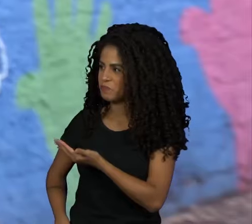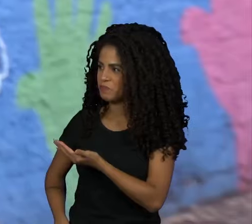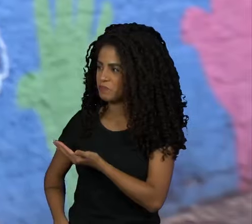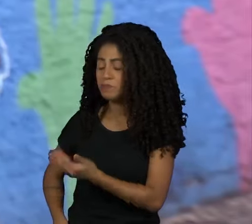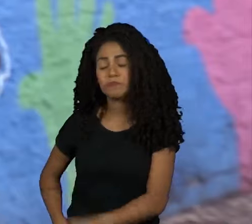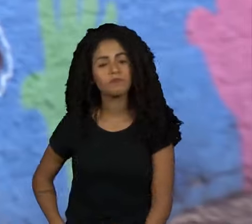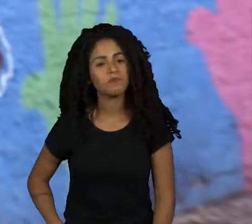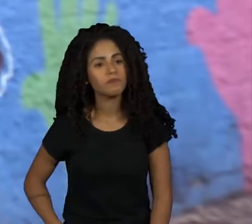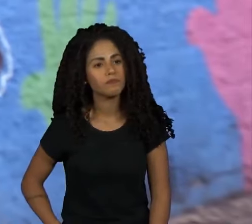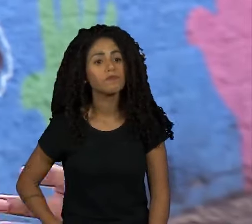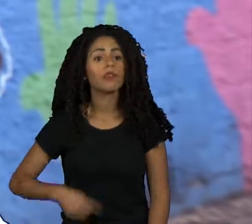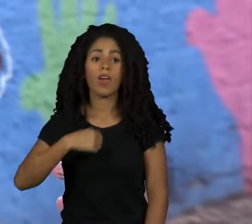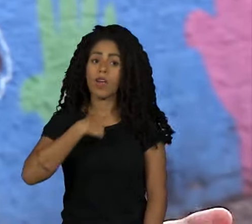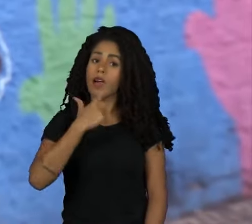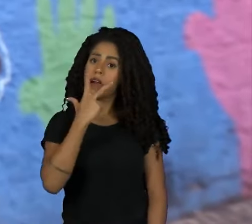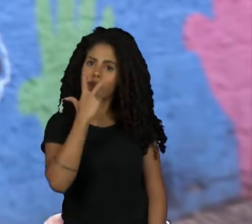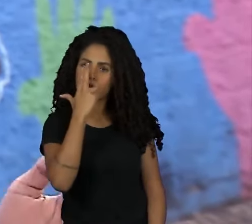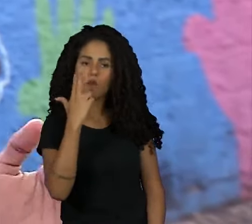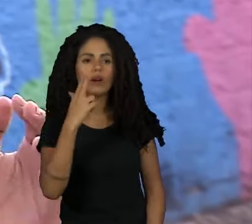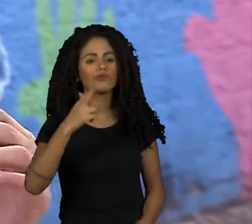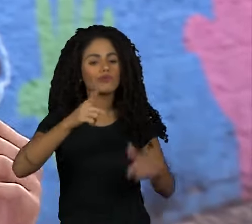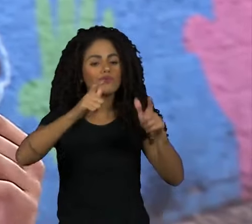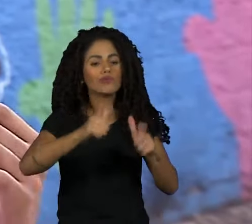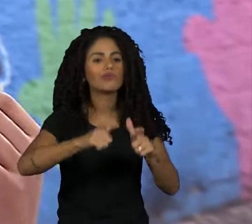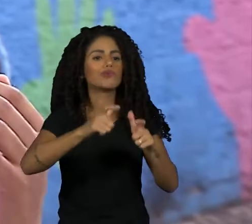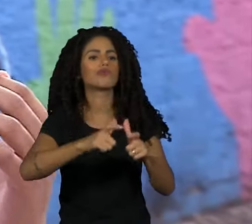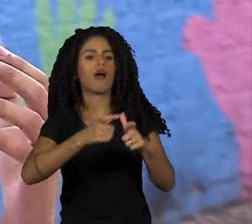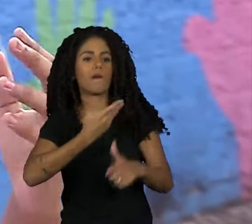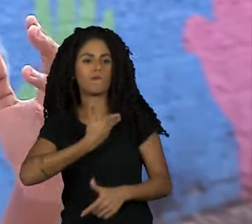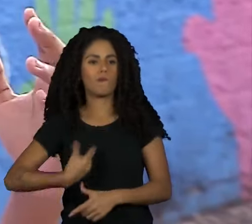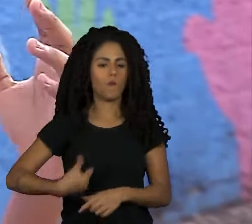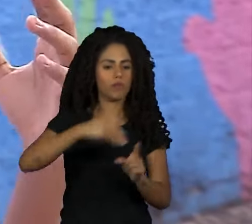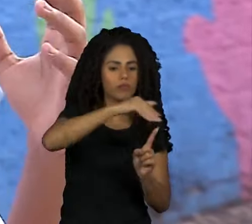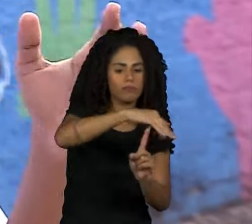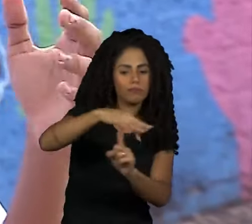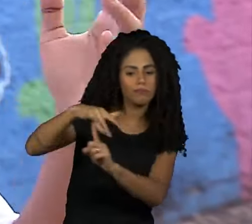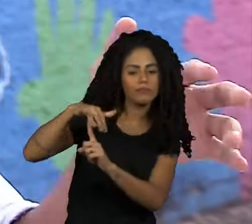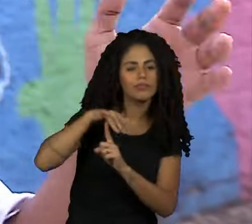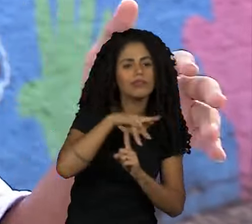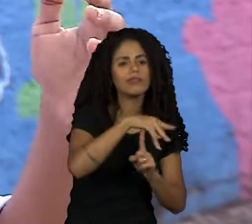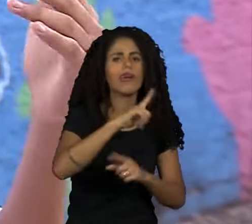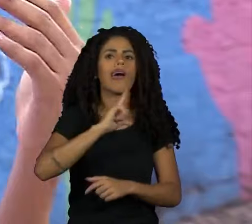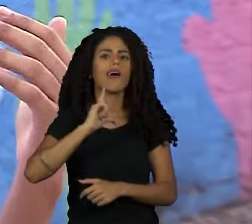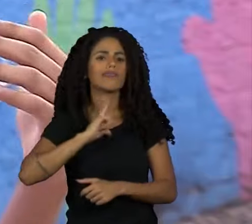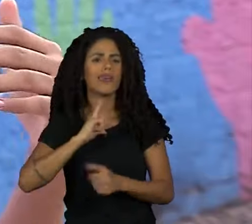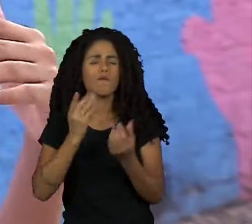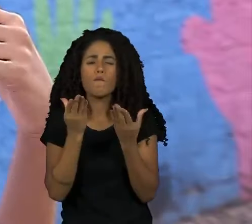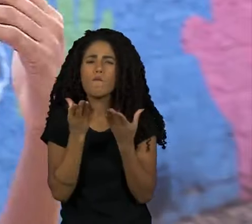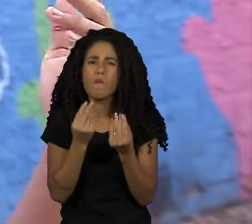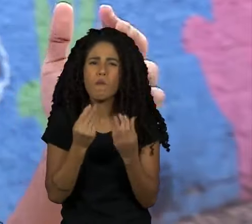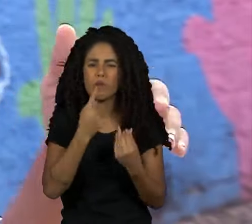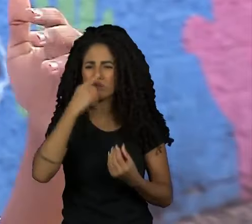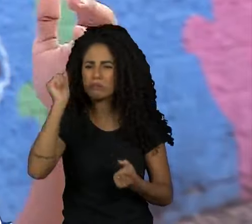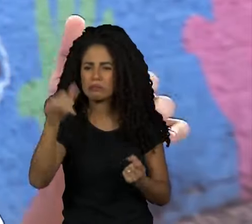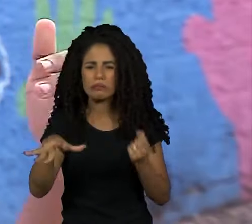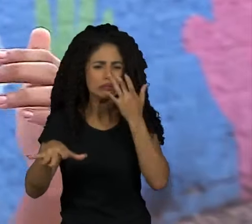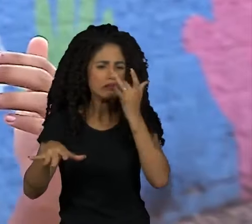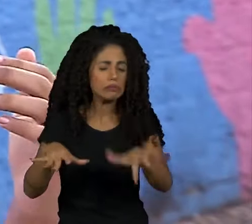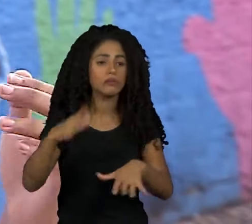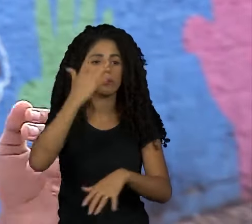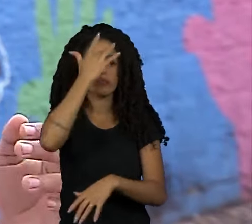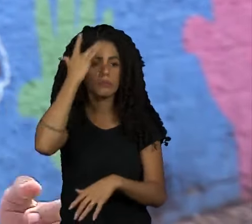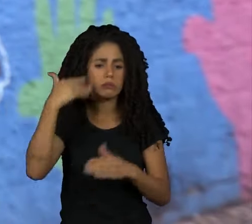Eu acho que locais públicos, como a pracinha que a gente foi, que tem muita acumulação de lixo, de sujeira, que as pessoas